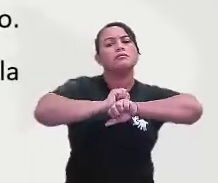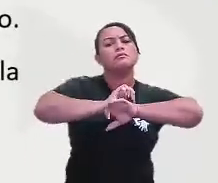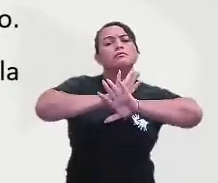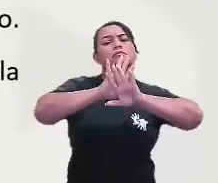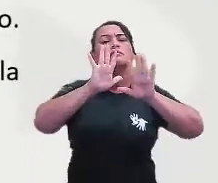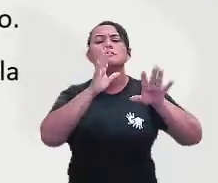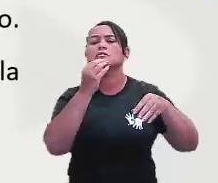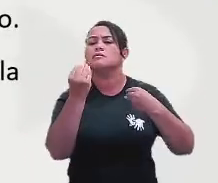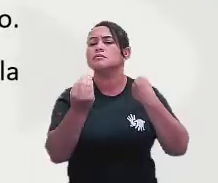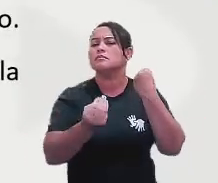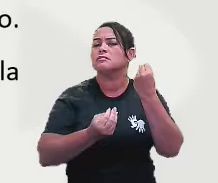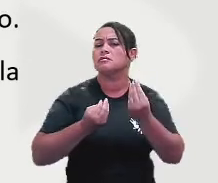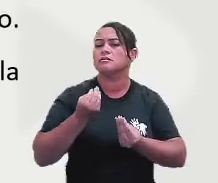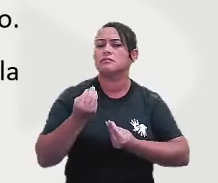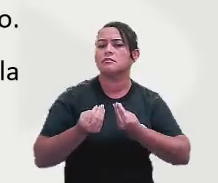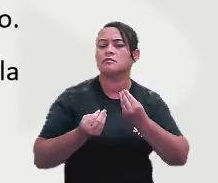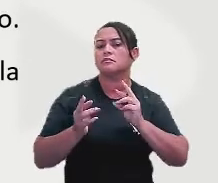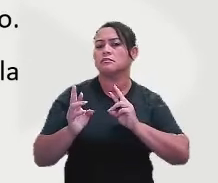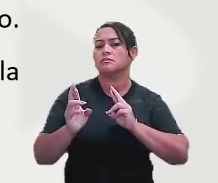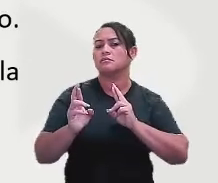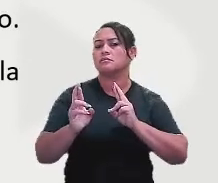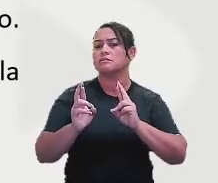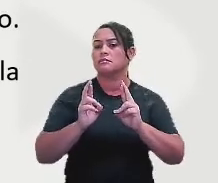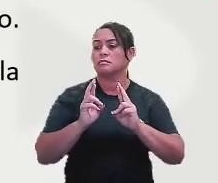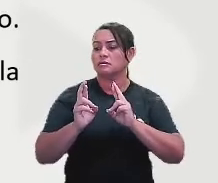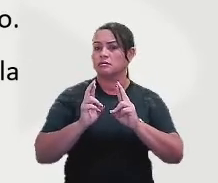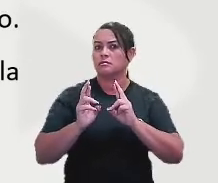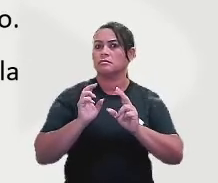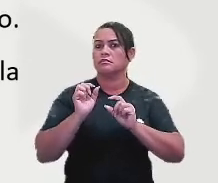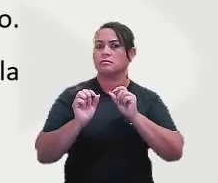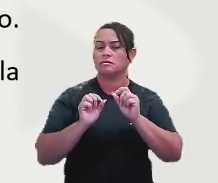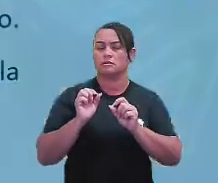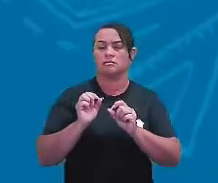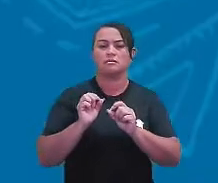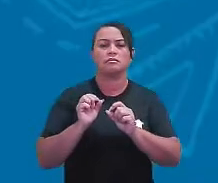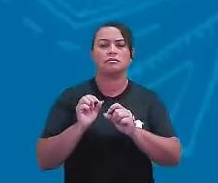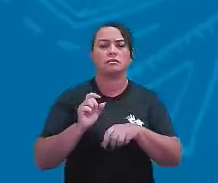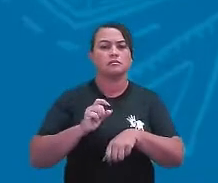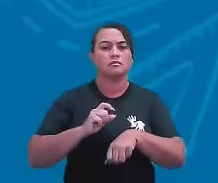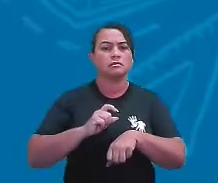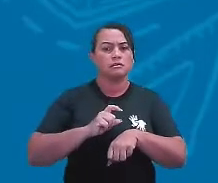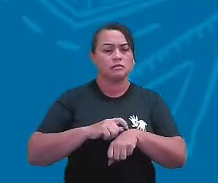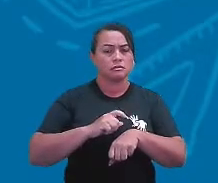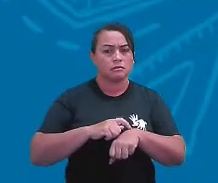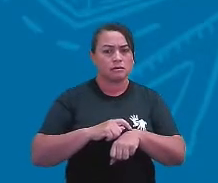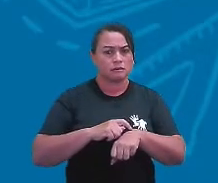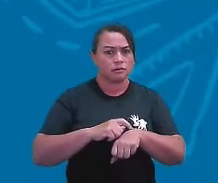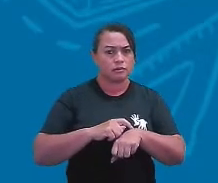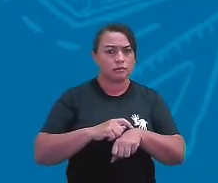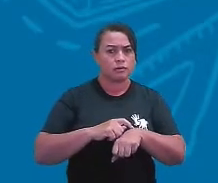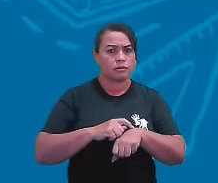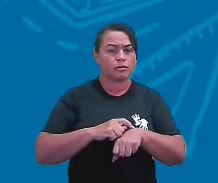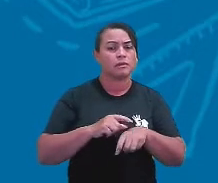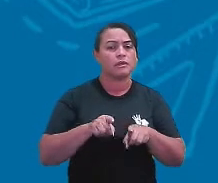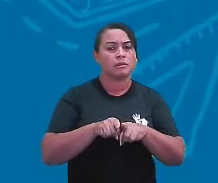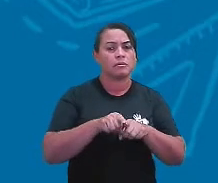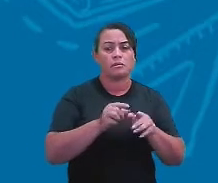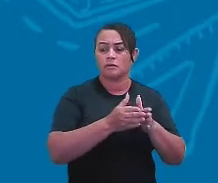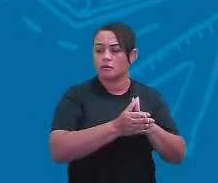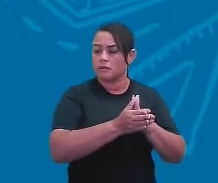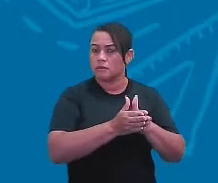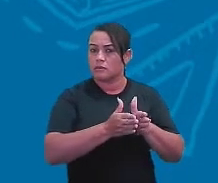como é a relação do tempo, né, relacionada à hora e ao